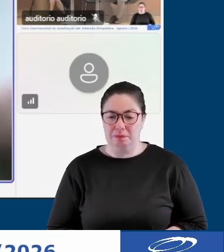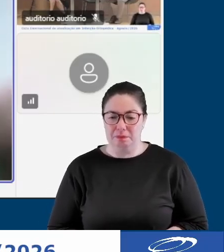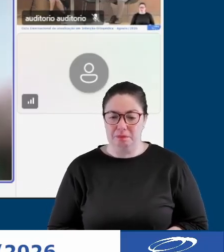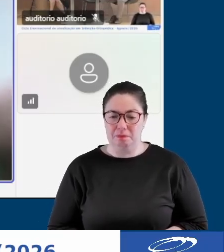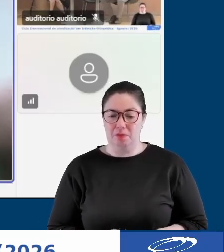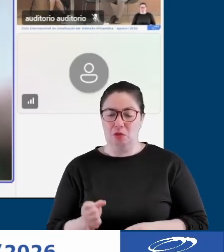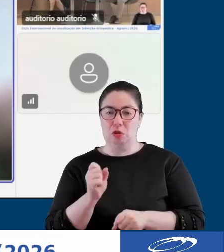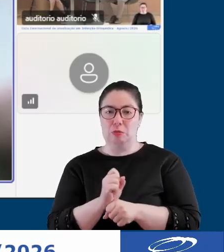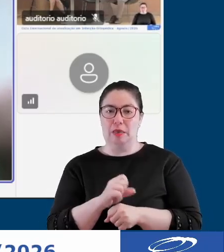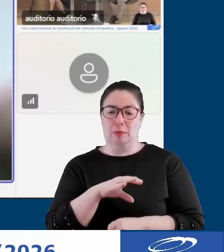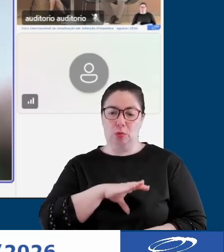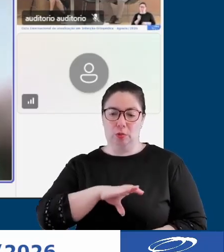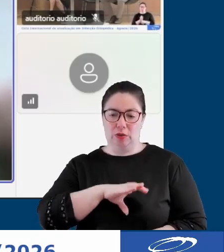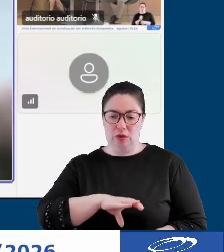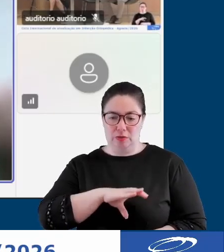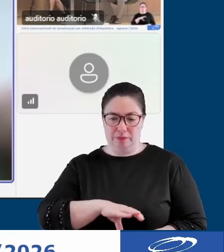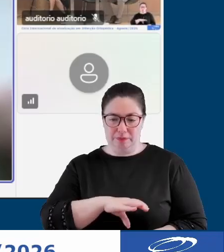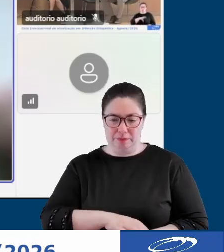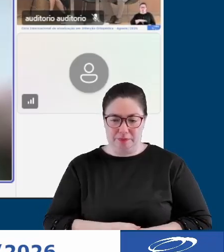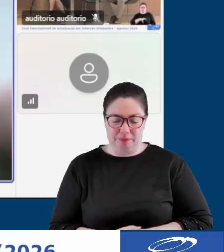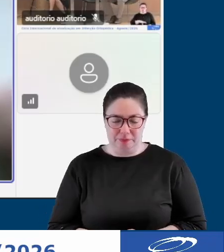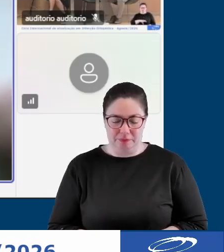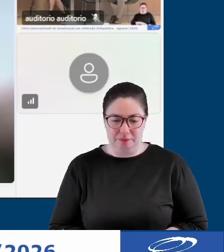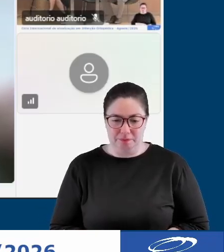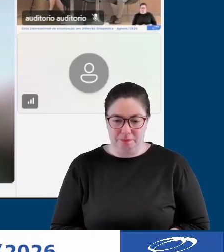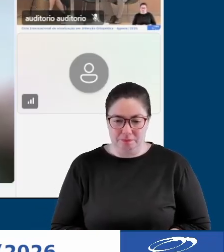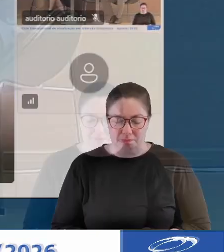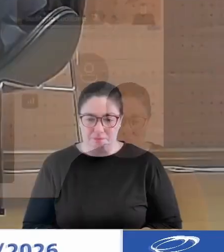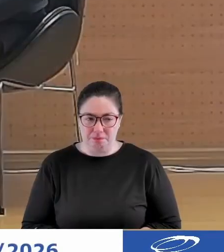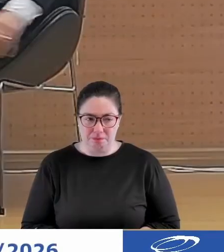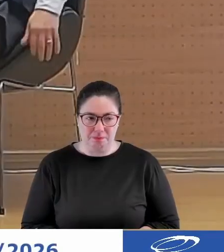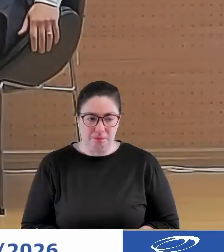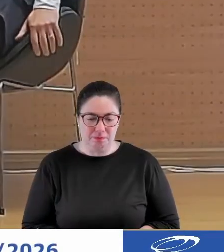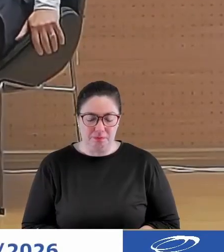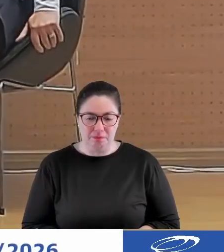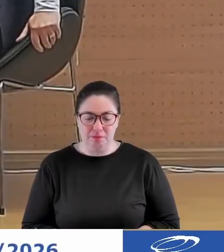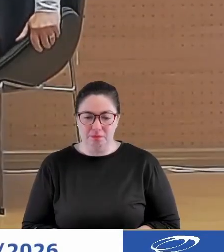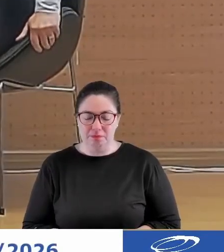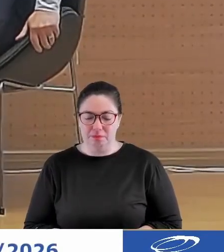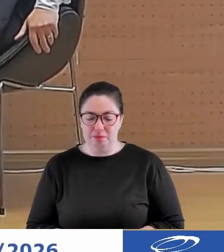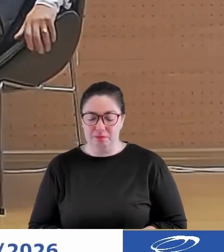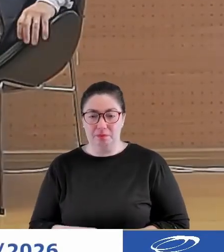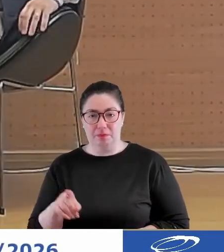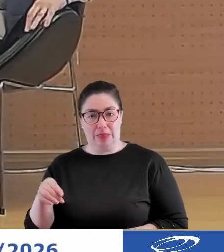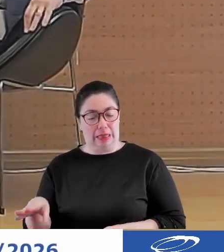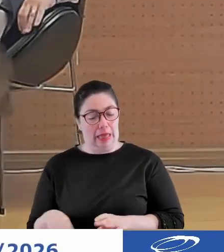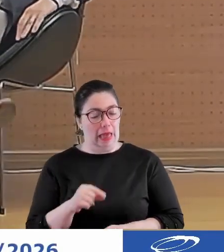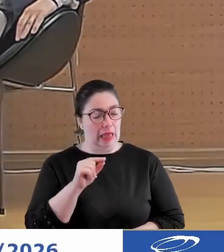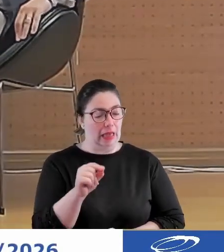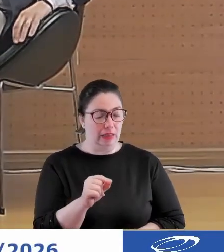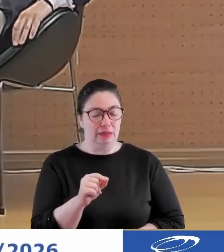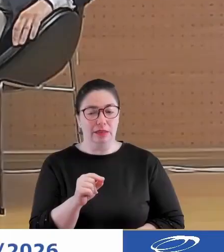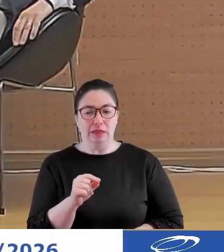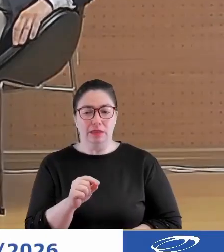with powder is limited. Então, o Matt acrescentou que você fazer o